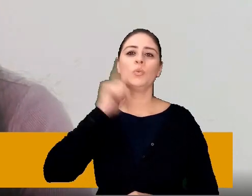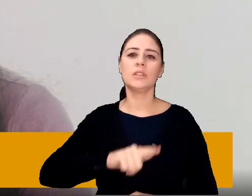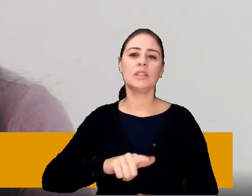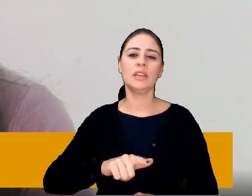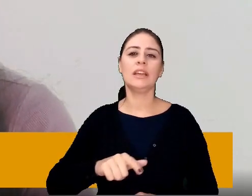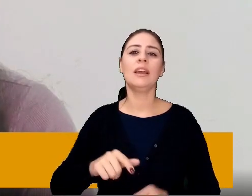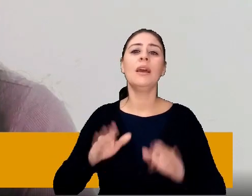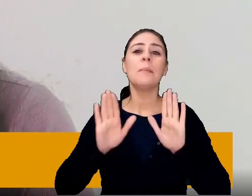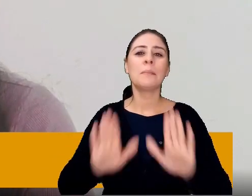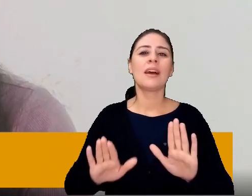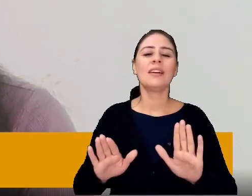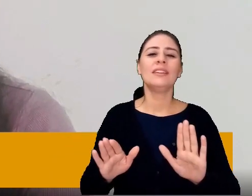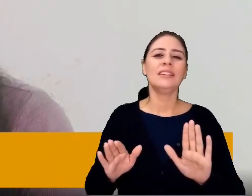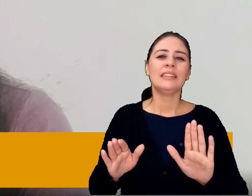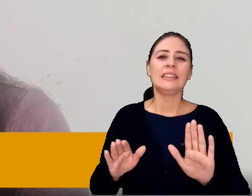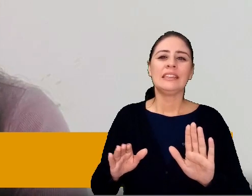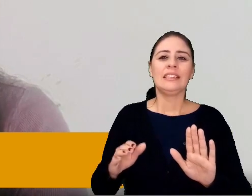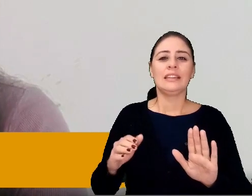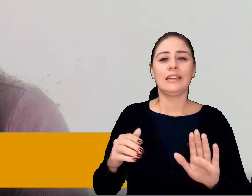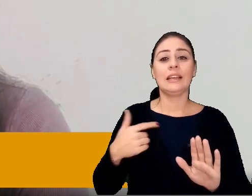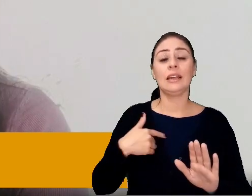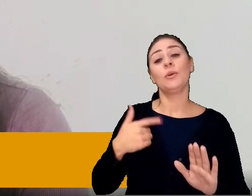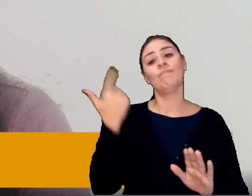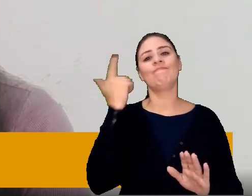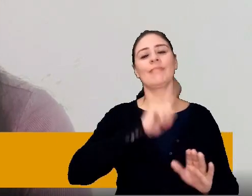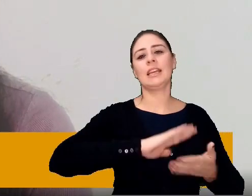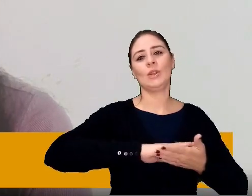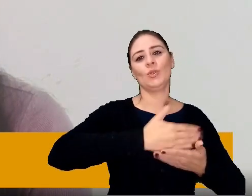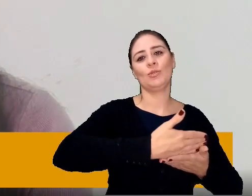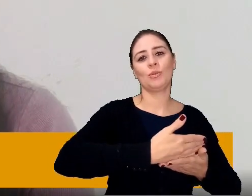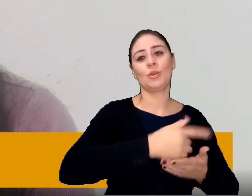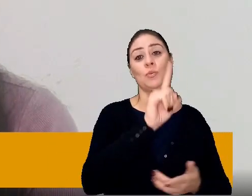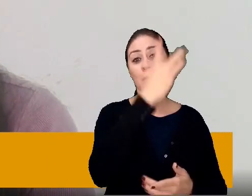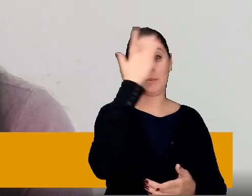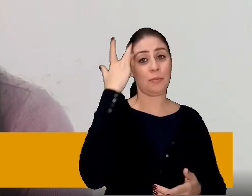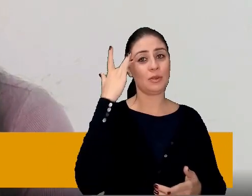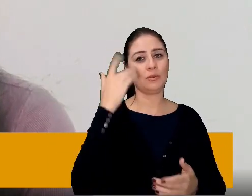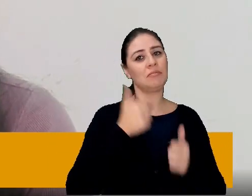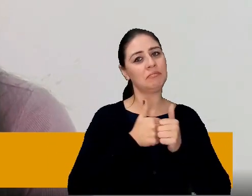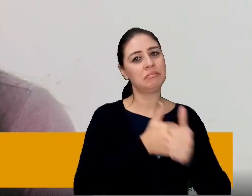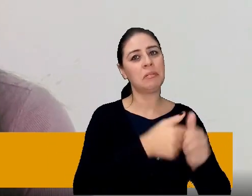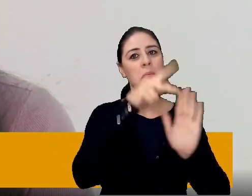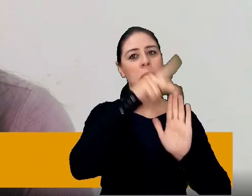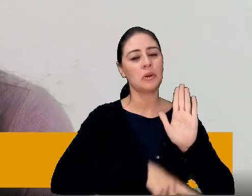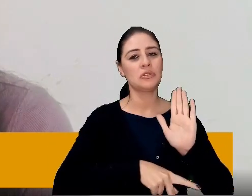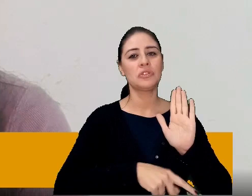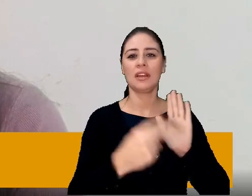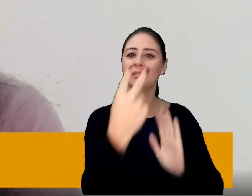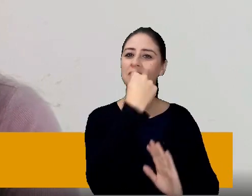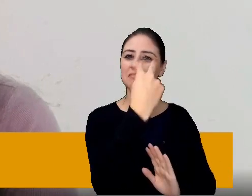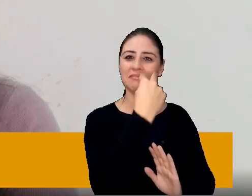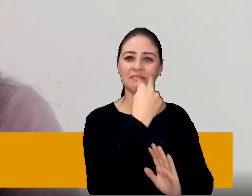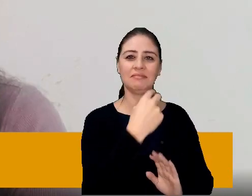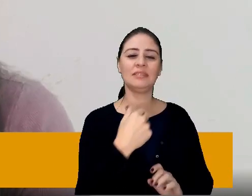consegui um valor que o Cocar valia, mas nessa caminhada do leilão, eu acabei ganhando o notebook de